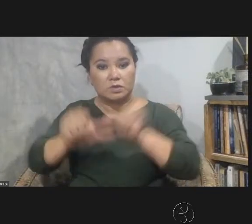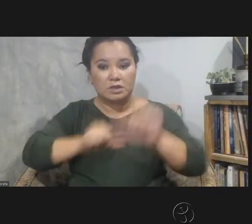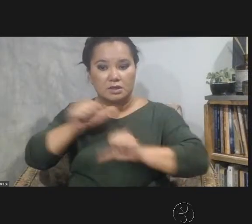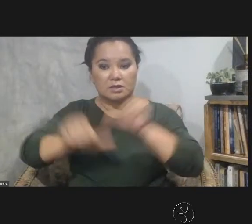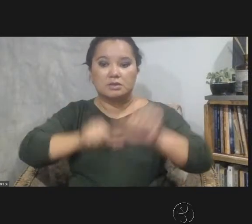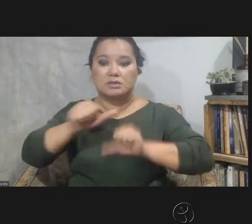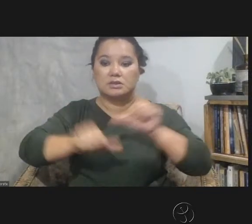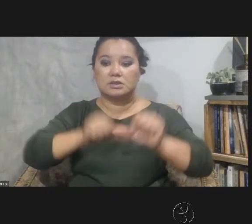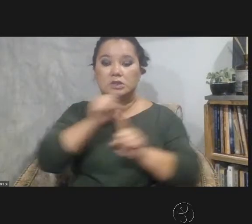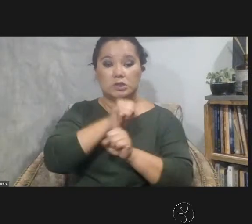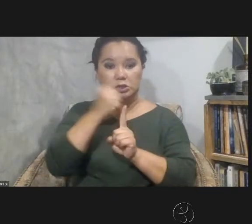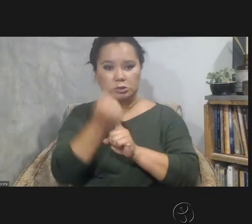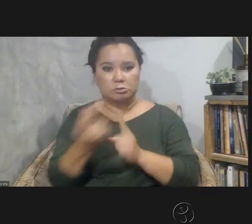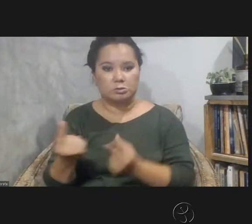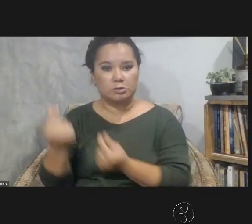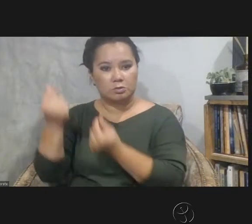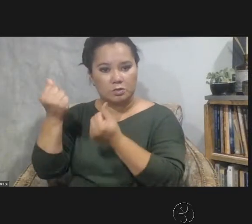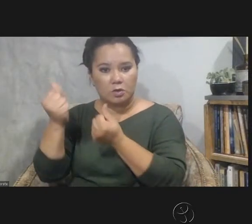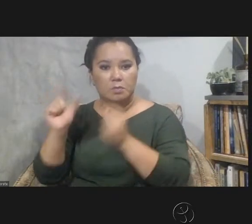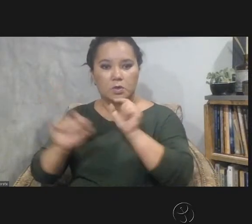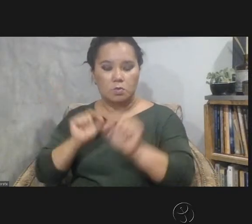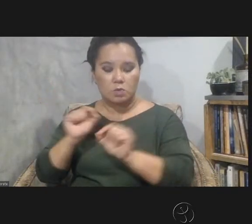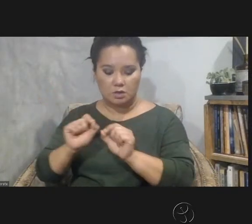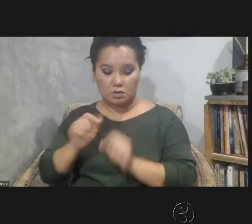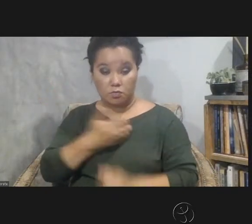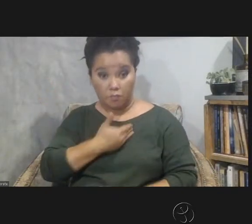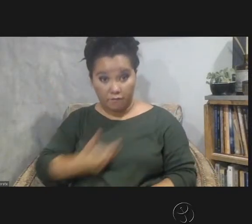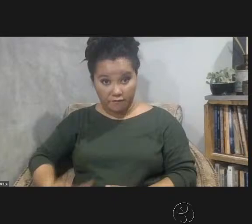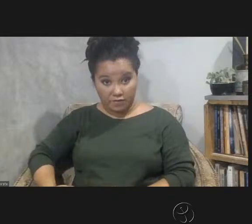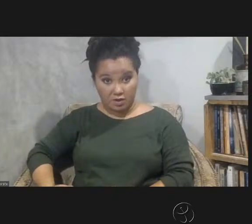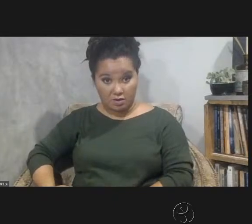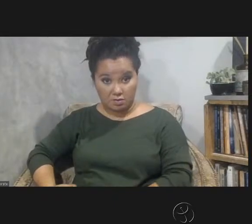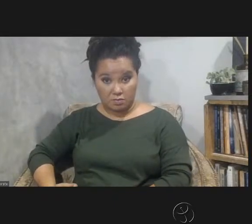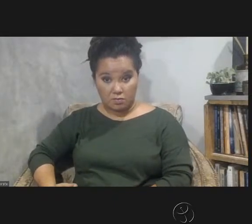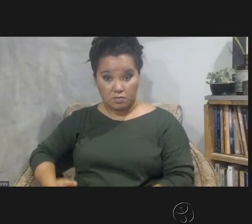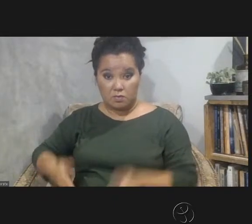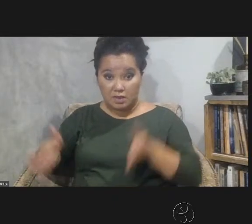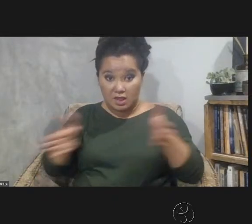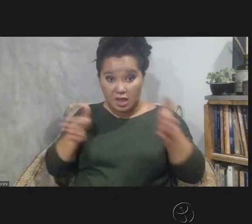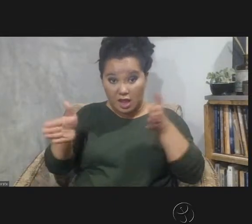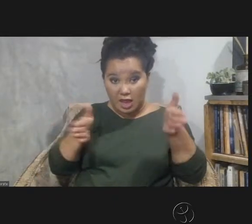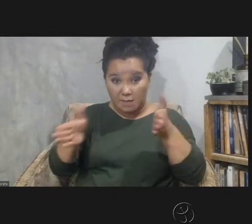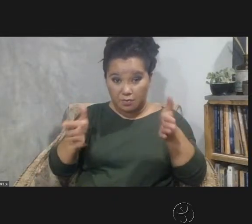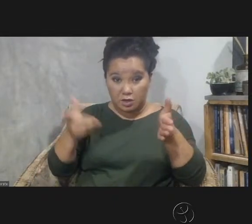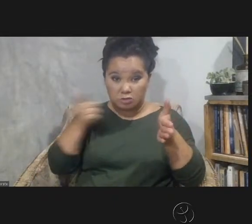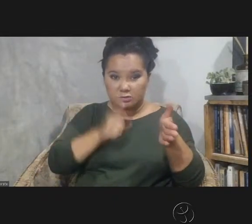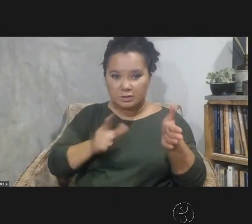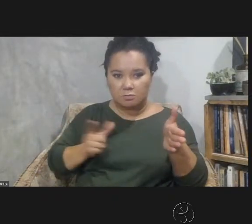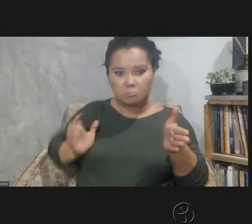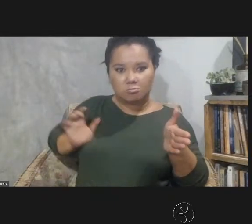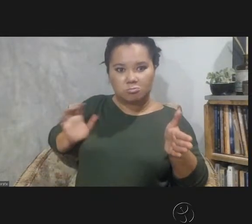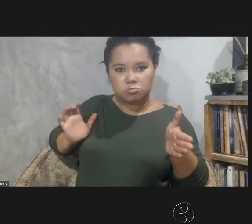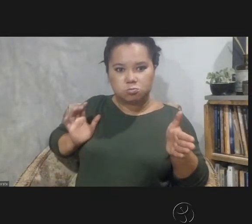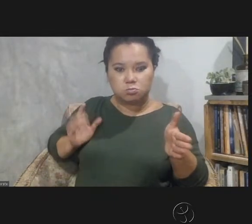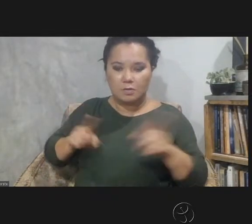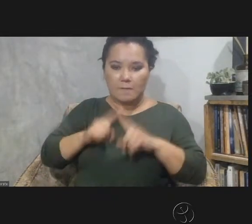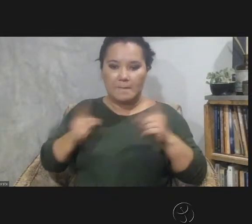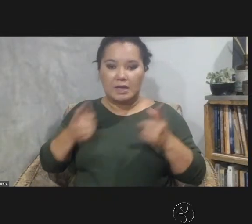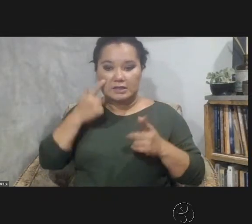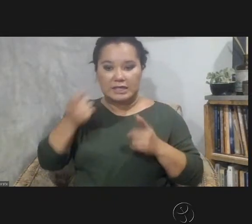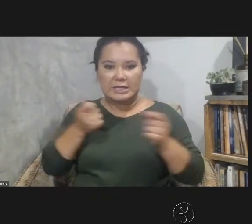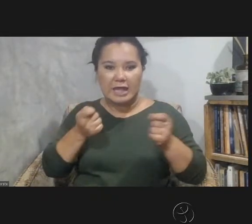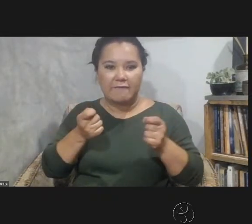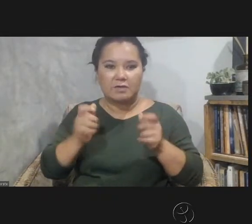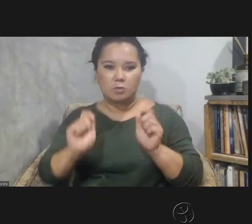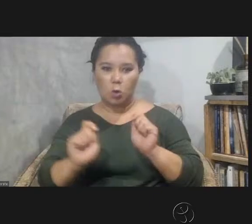dourada, em que o governo desempenhava um grande papel em moldar as políticas educacionais e